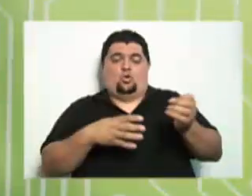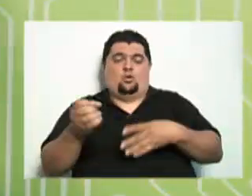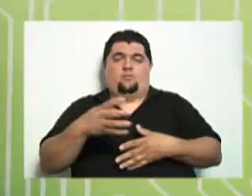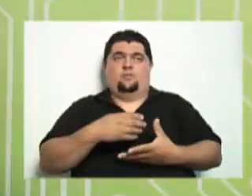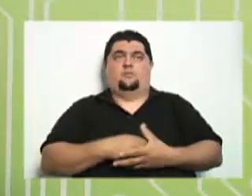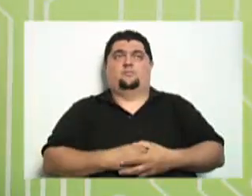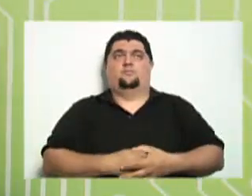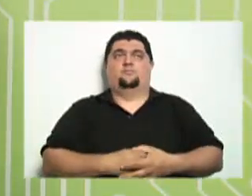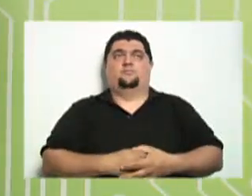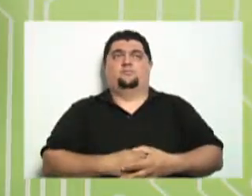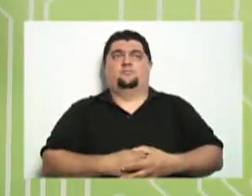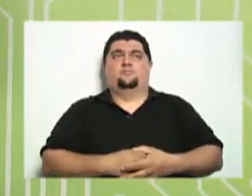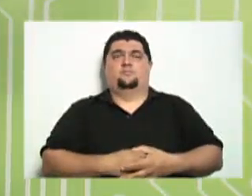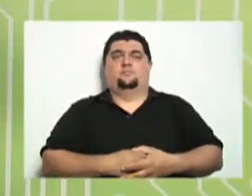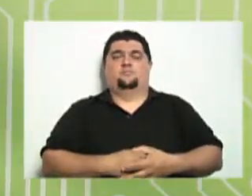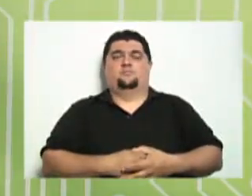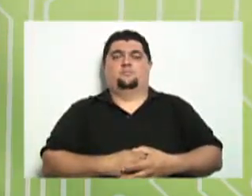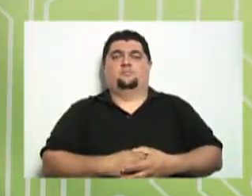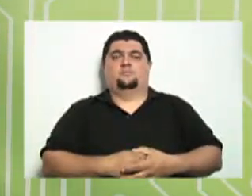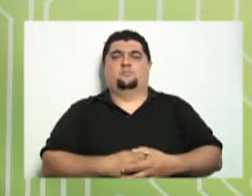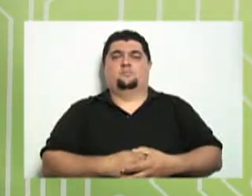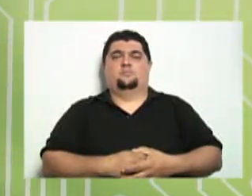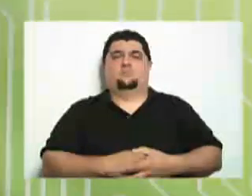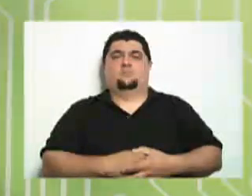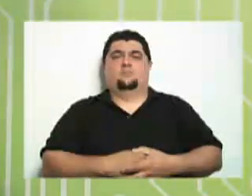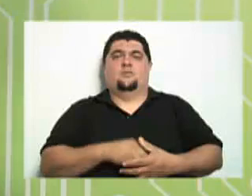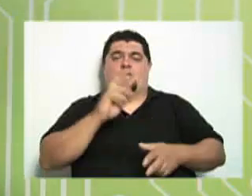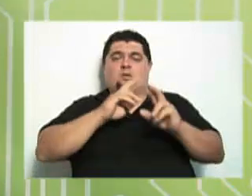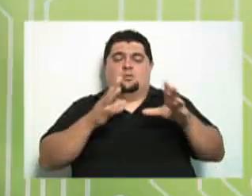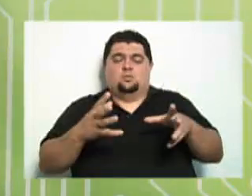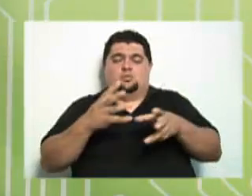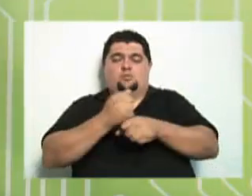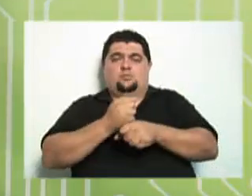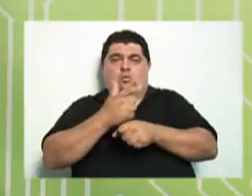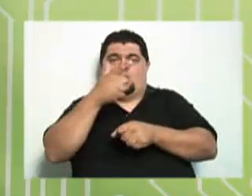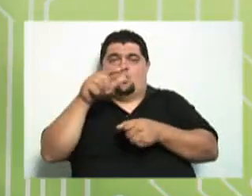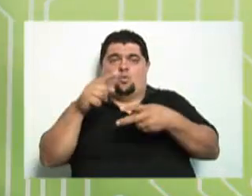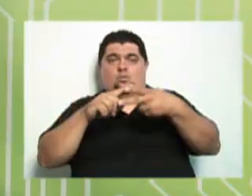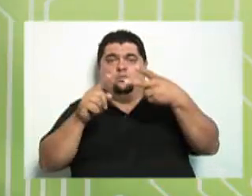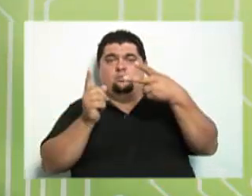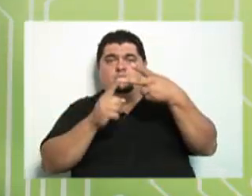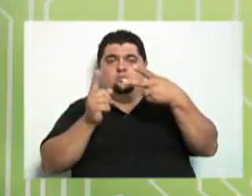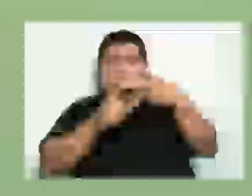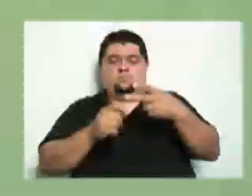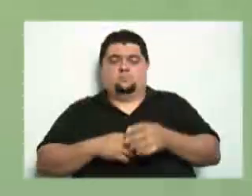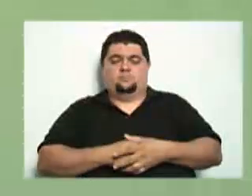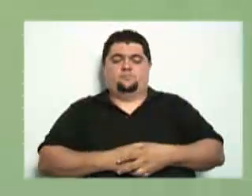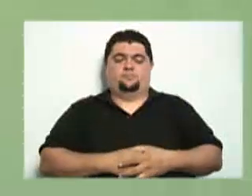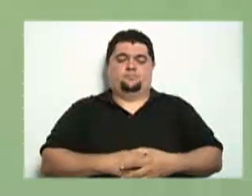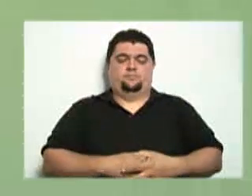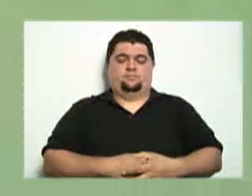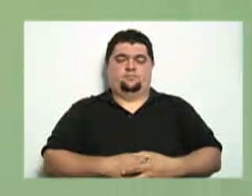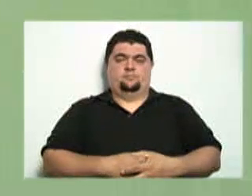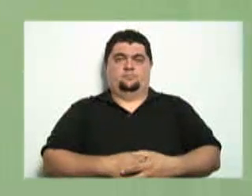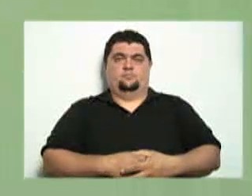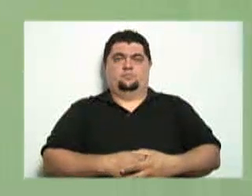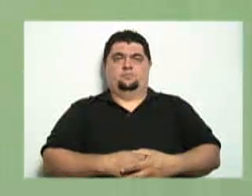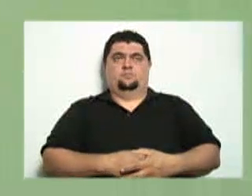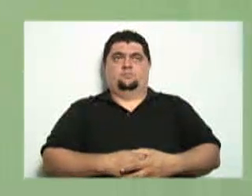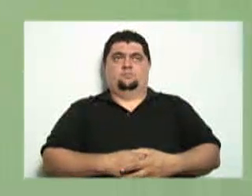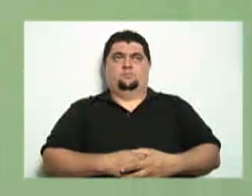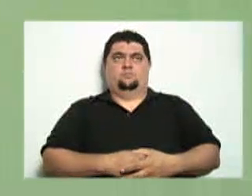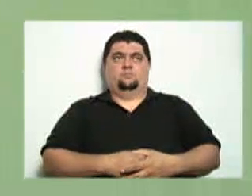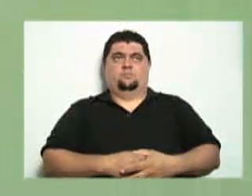essa é uma resposta que consolidou, né, o que os dois comentaram. Sim. Podemos partir para a resposta número 2? A questão número